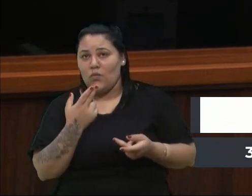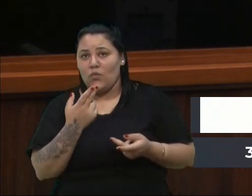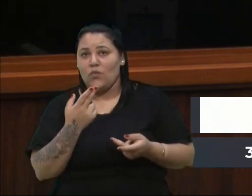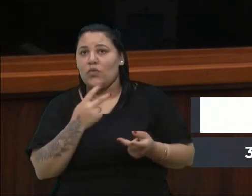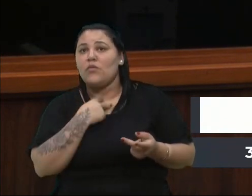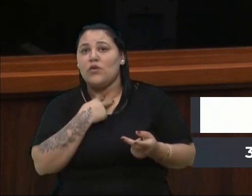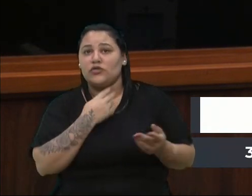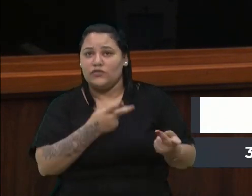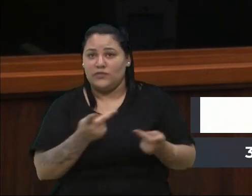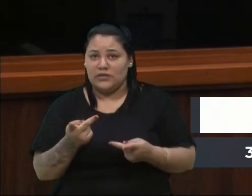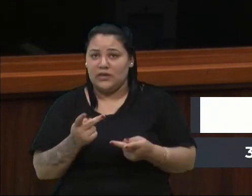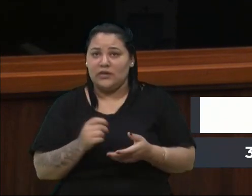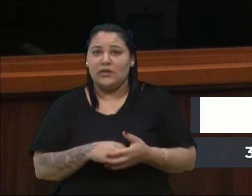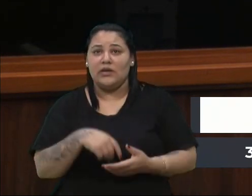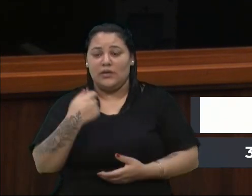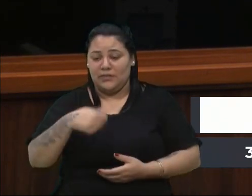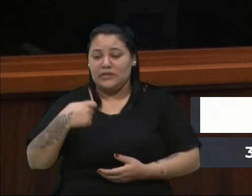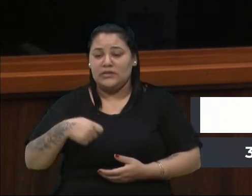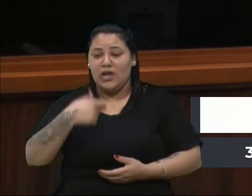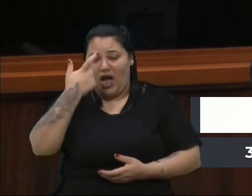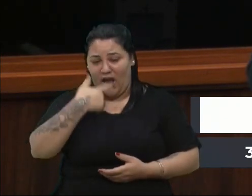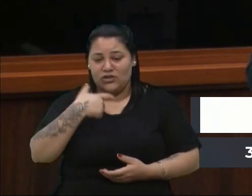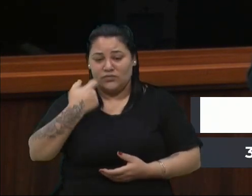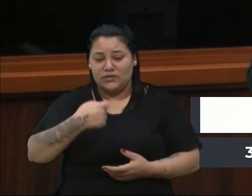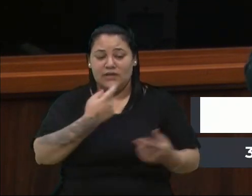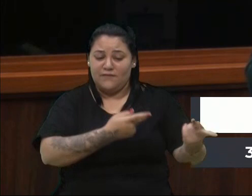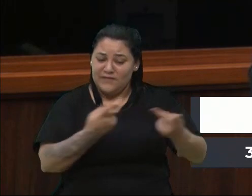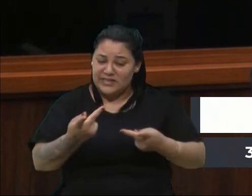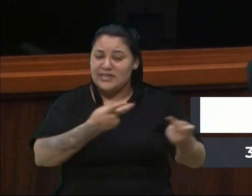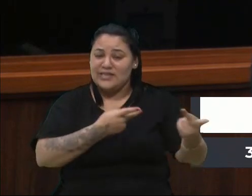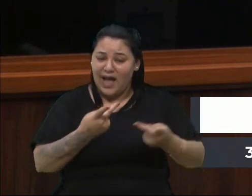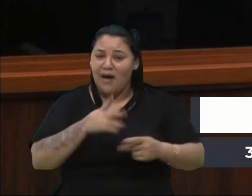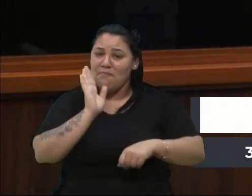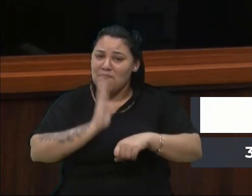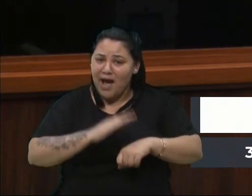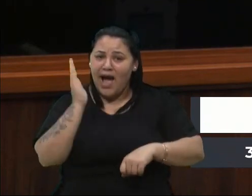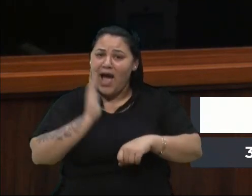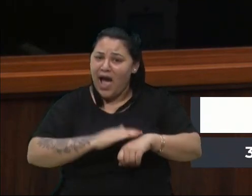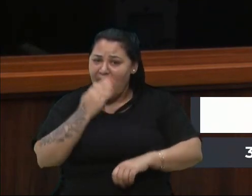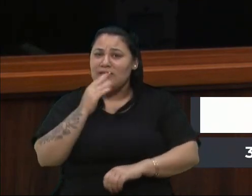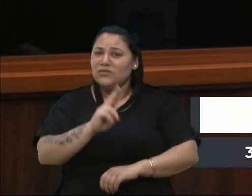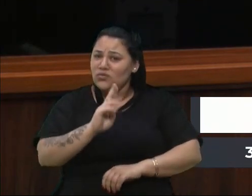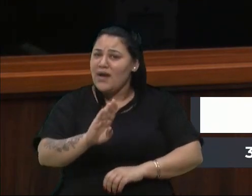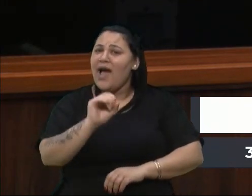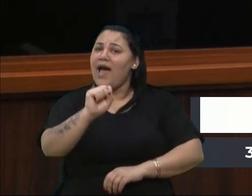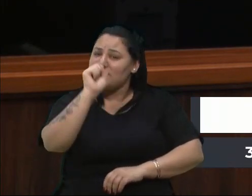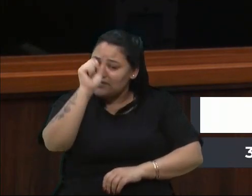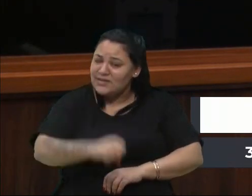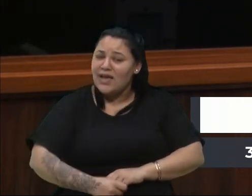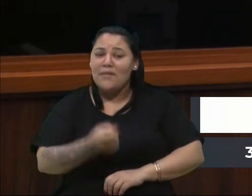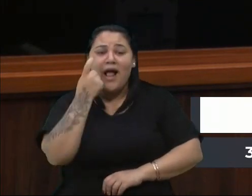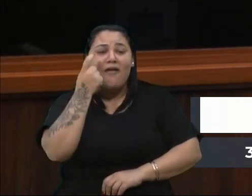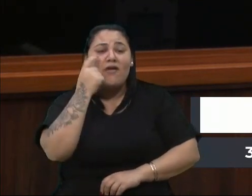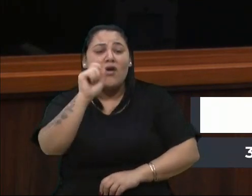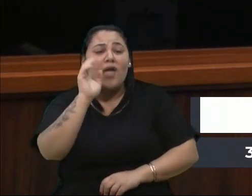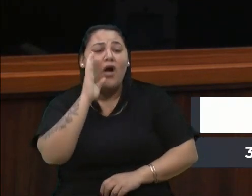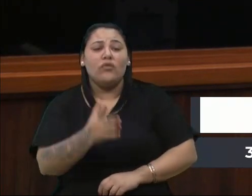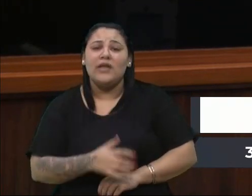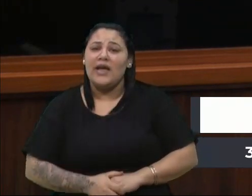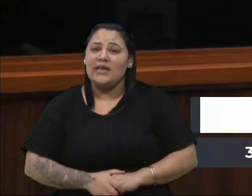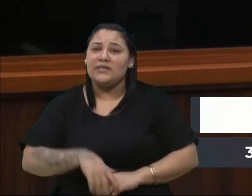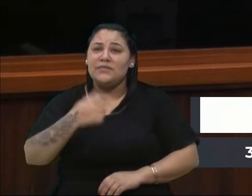Eu acho que tem que ir muito mais do que vai, muito mais, ter que gostar muito, tem